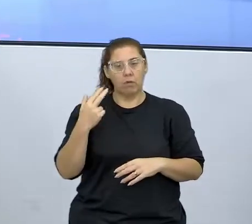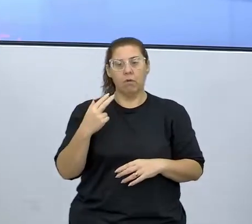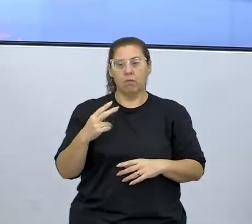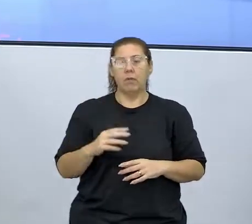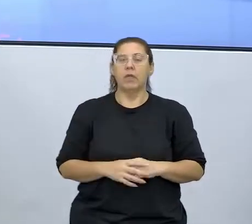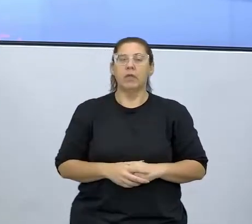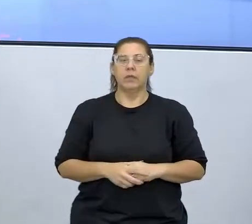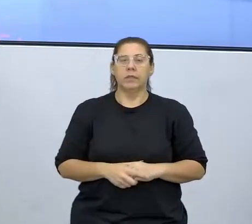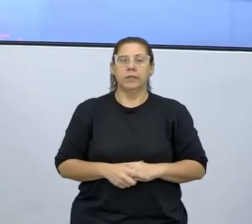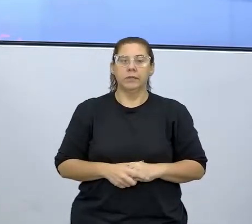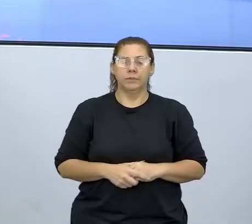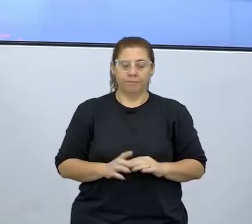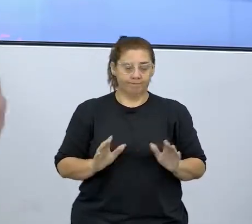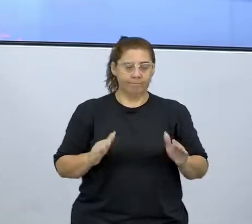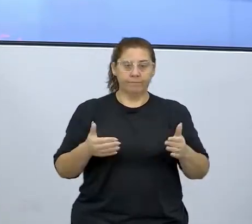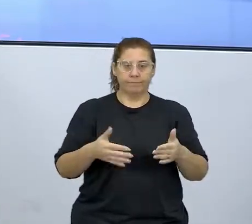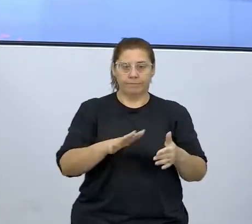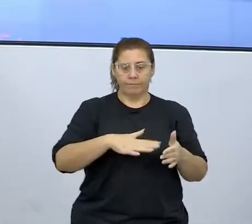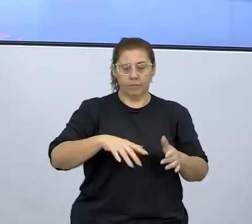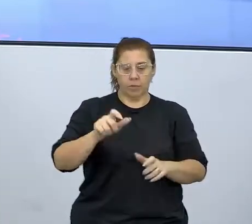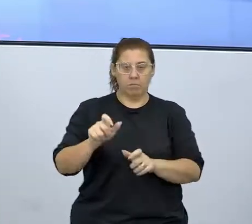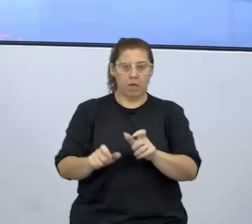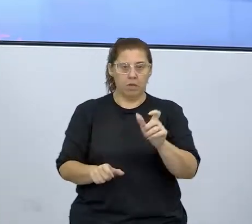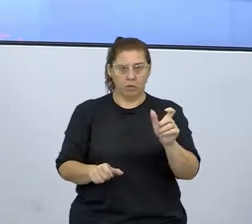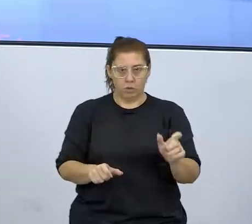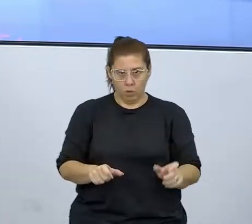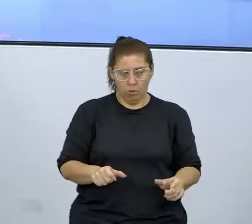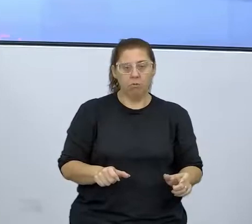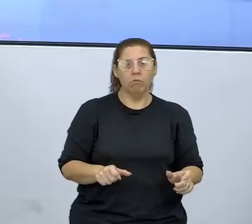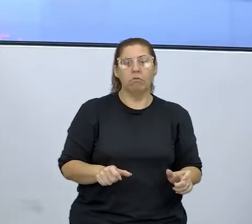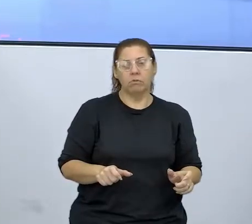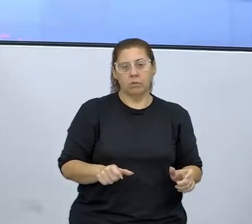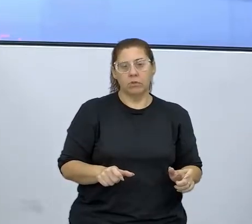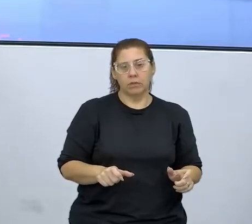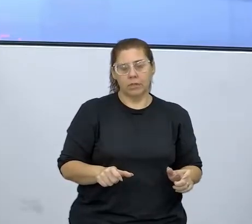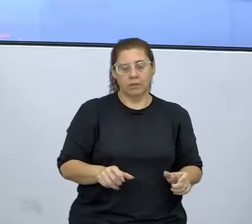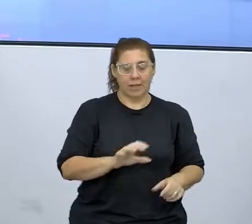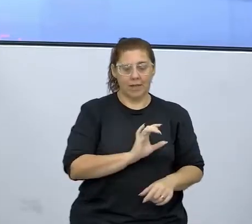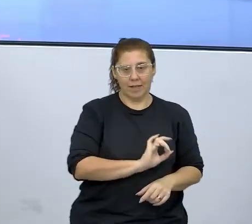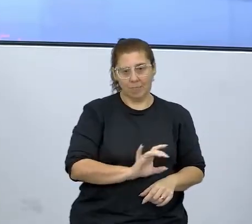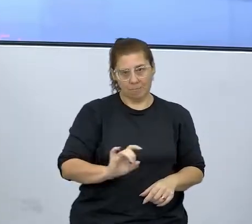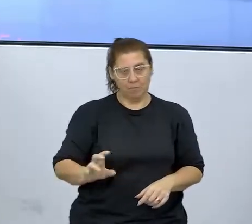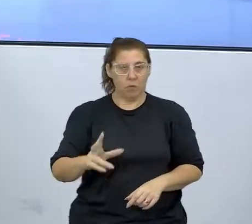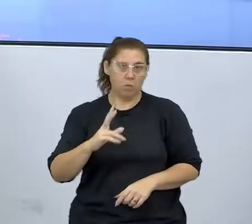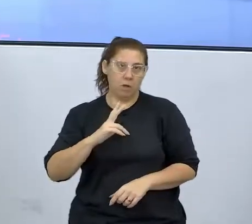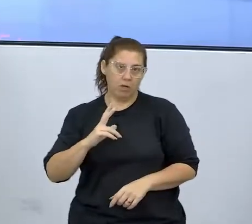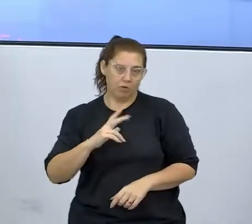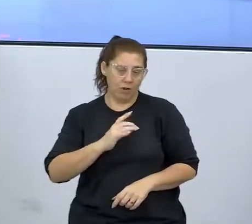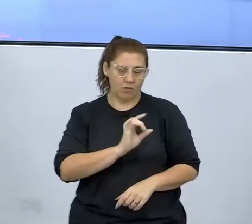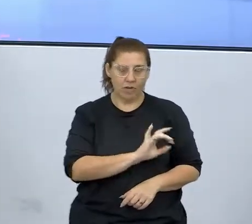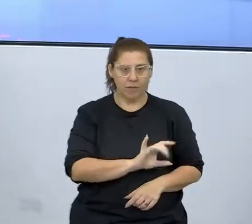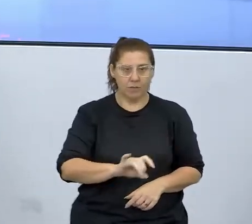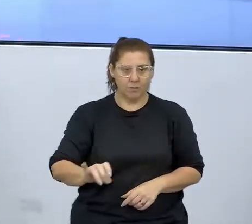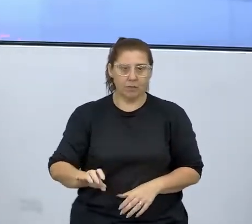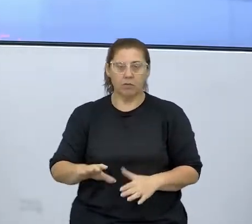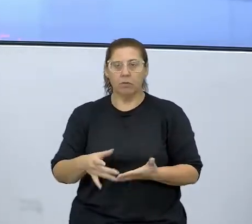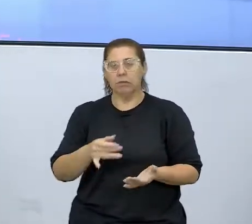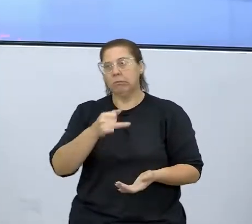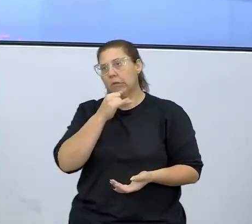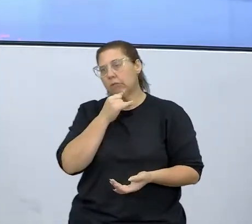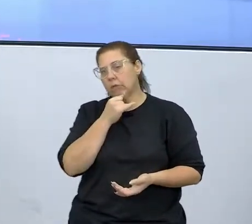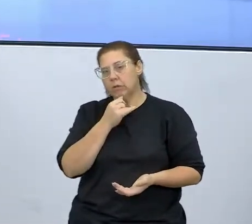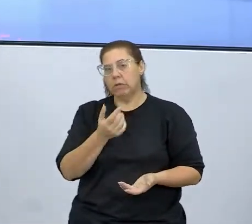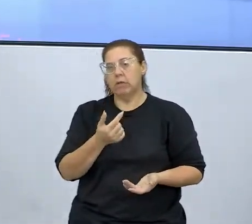afetam mais especificamente indivíduos, né, as individualidades, né? Porque quando a gente fala, por exemplo, sobre você